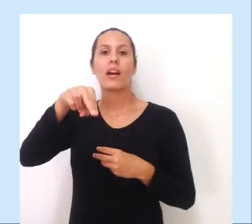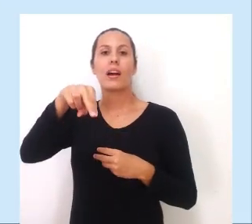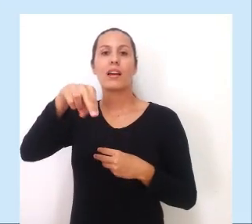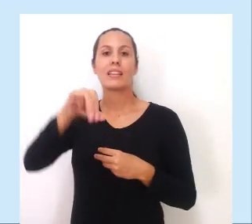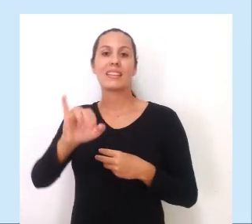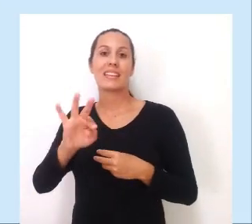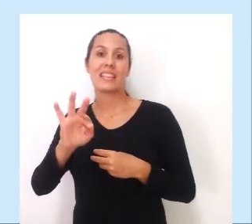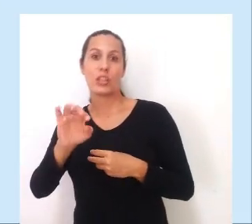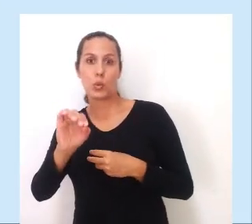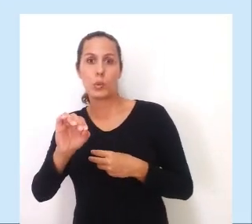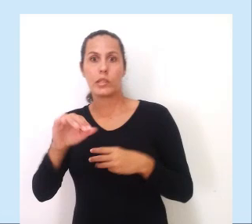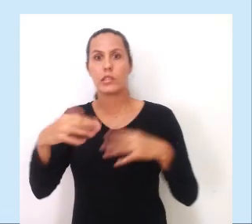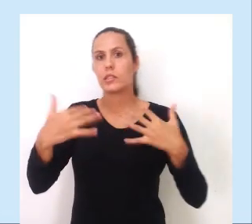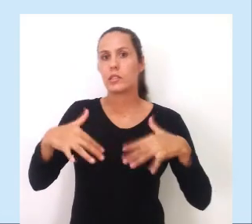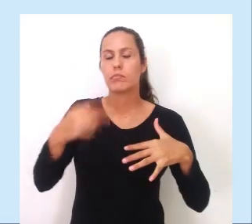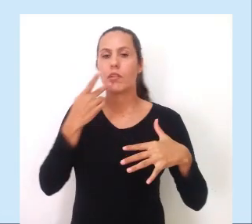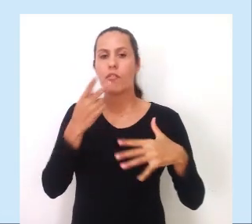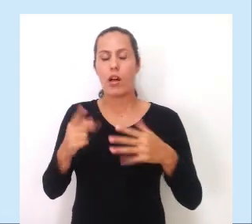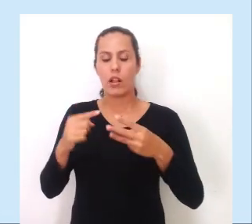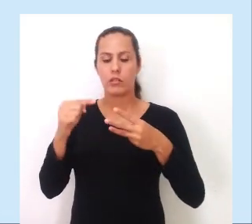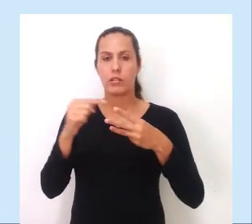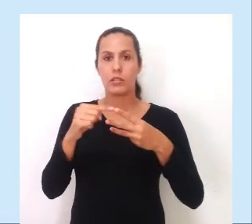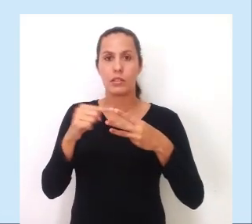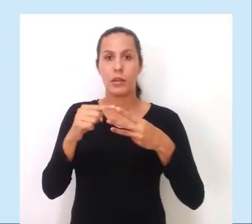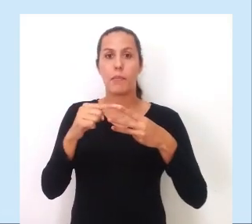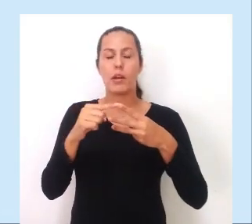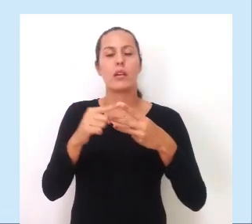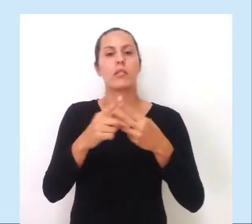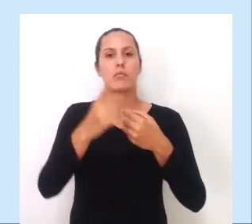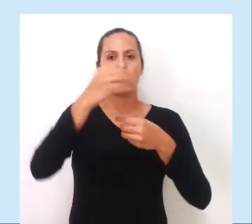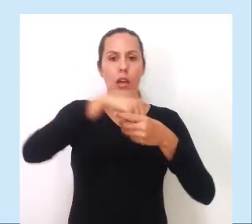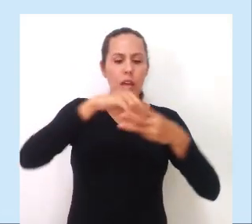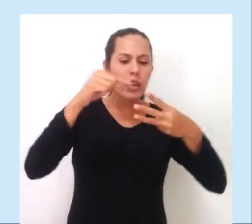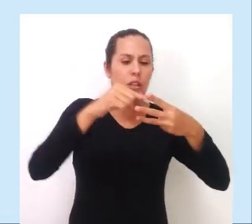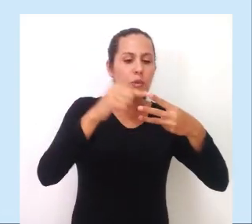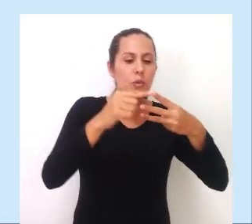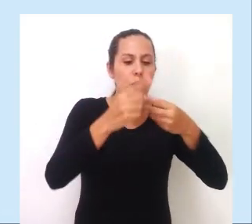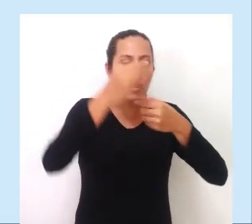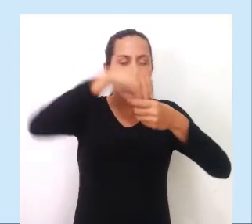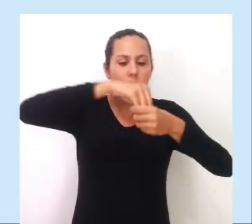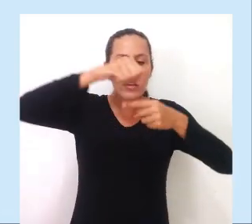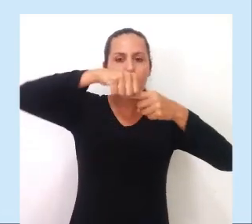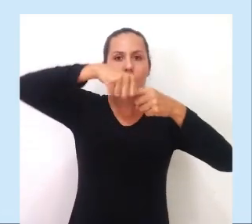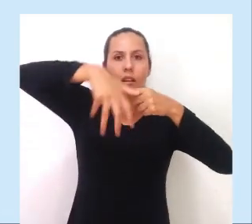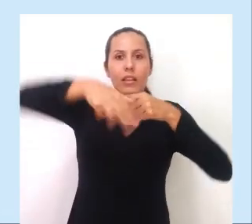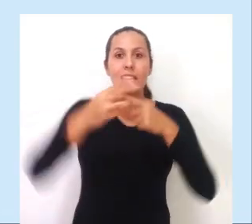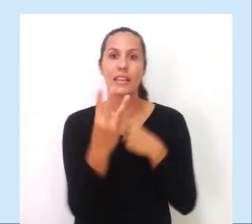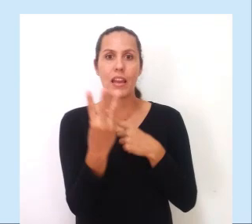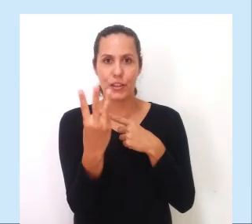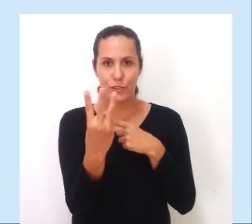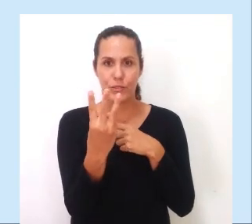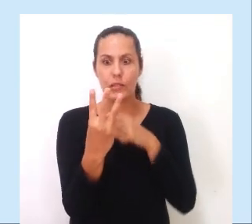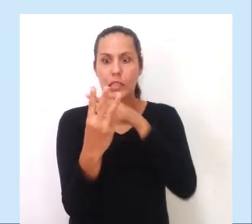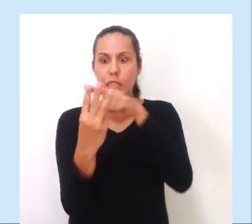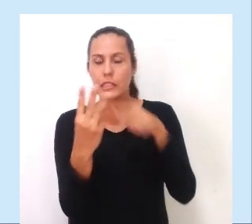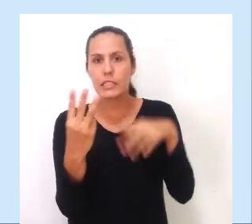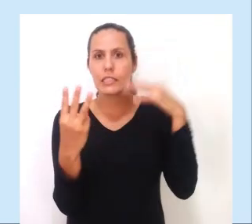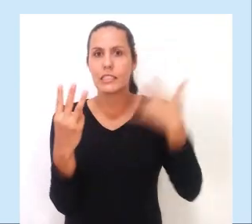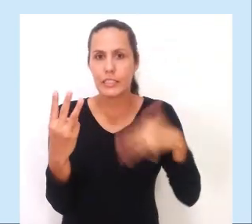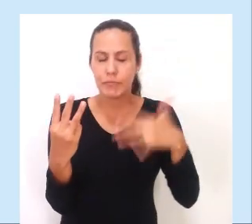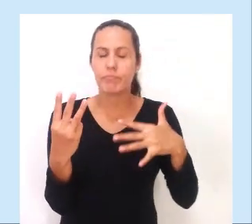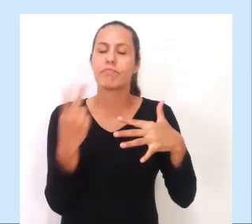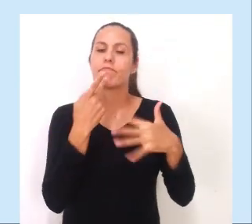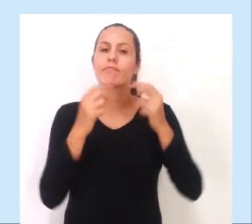rocha magmática, vai ter ainda ali os tipos dessas rochas. Veja que quando a gente começa a falar